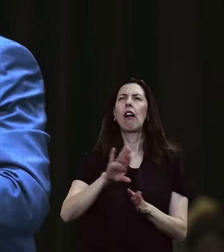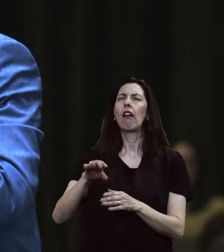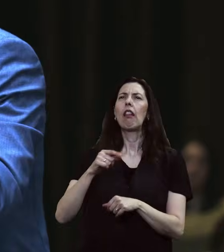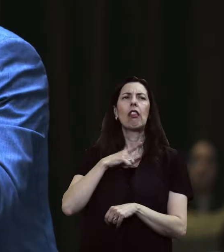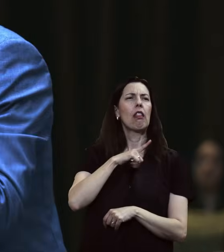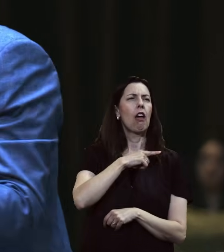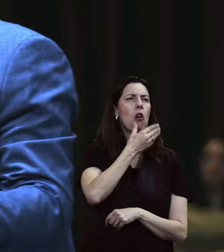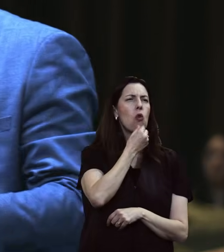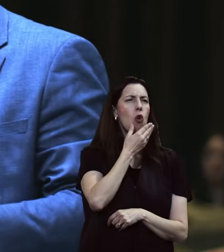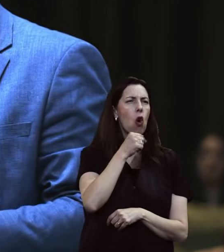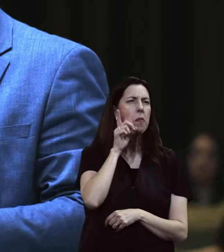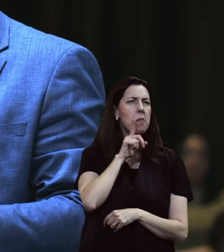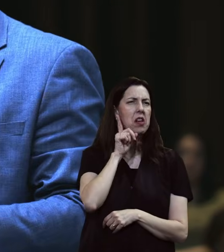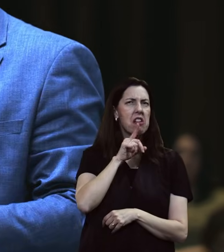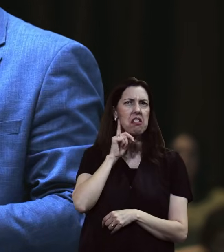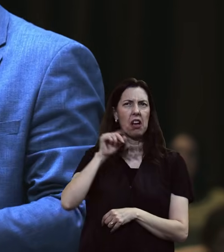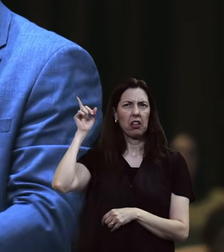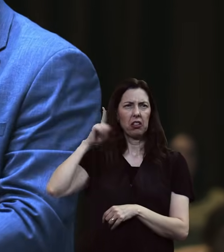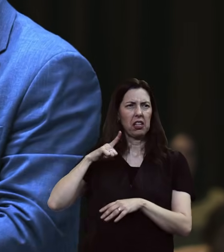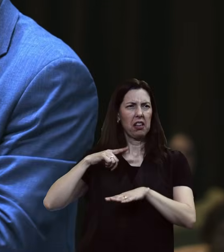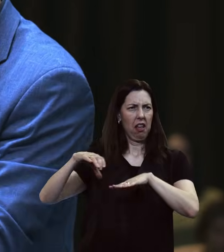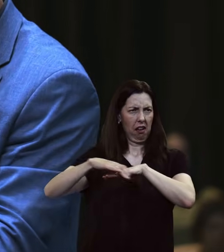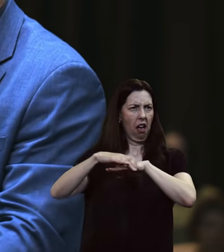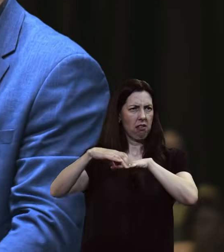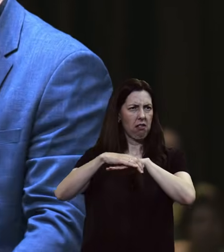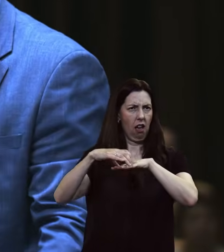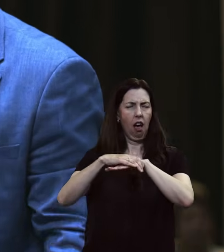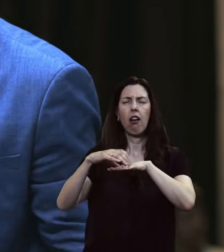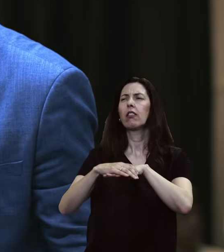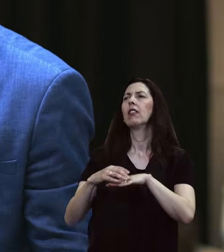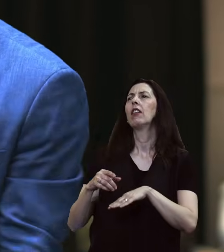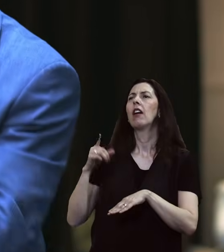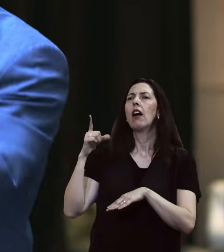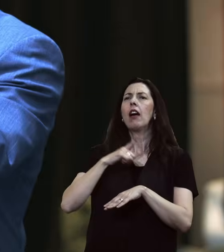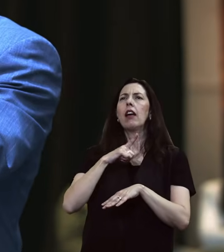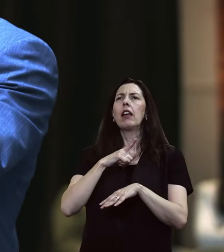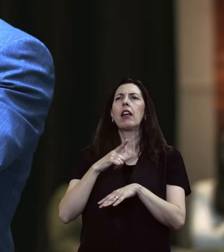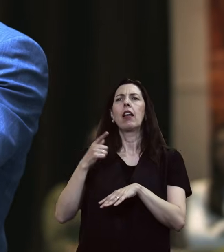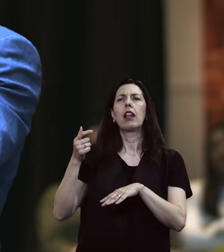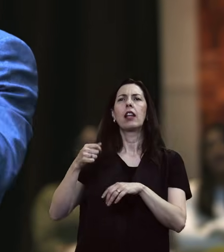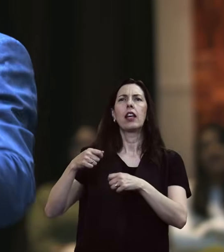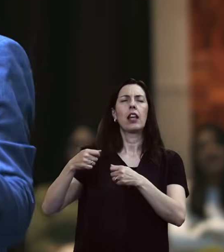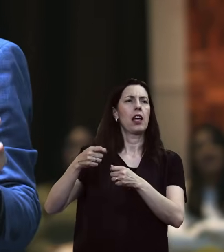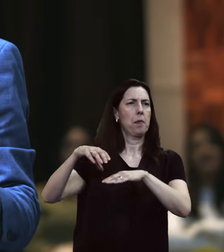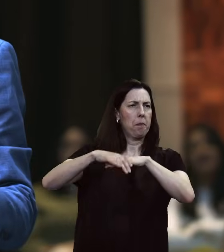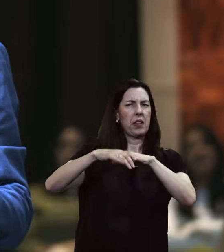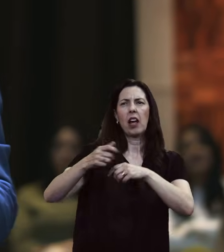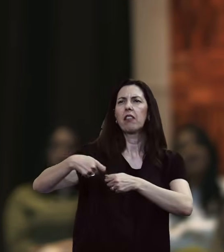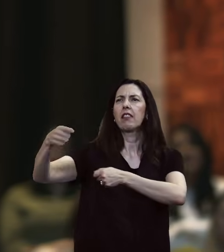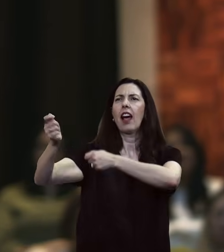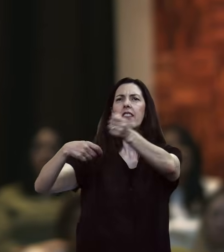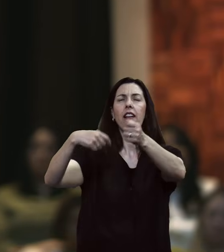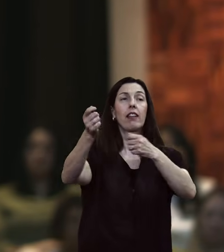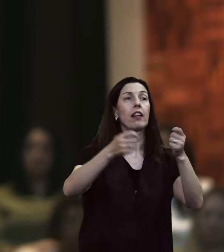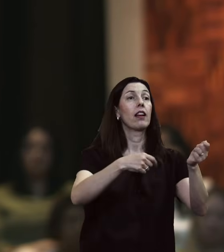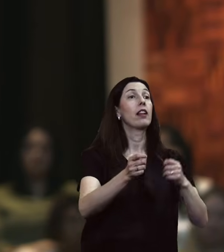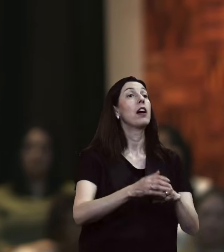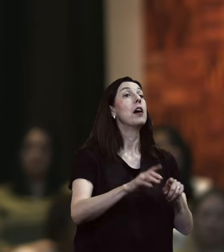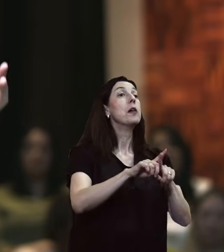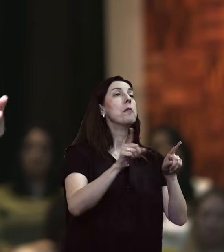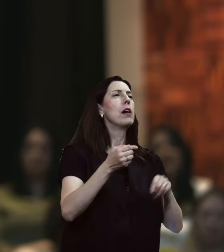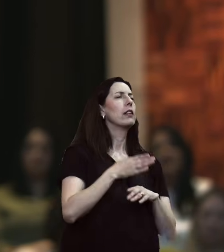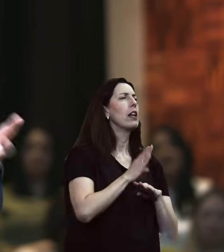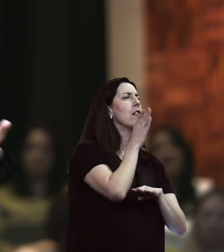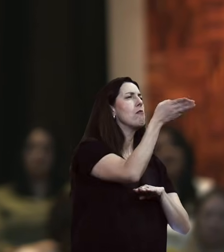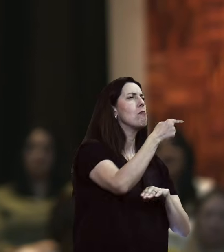que distribui calçados. Era um moço da África que não tinha calçados, e um grupo de missionários chega lá na